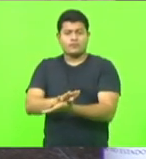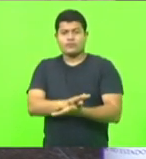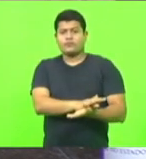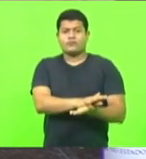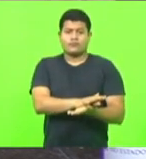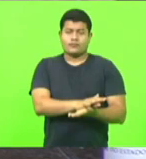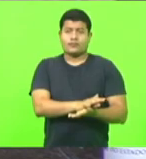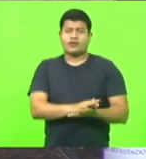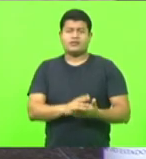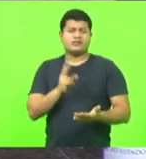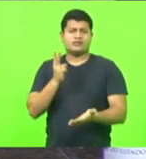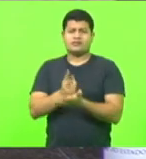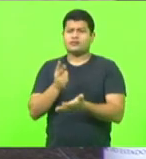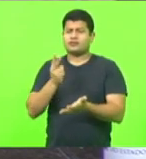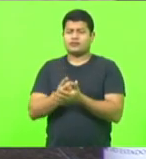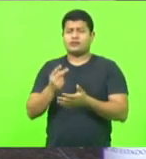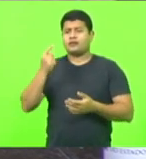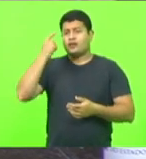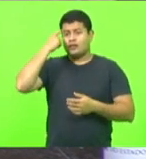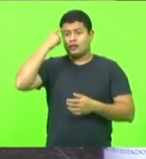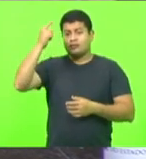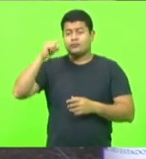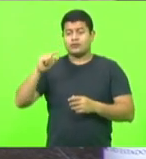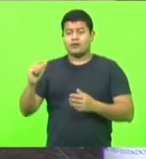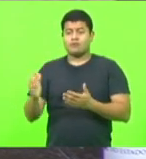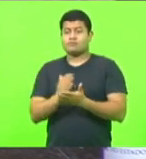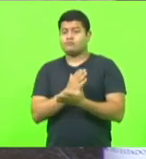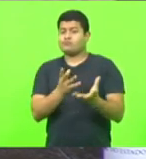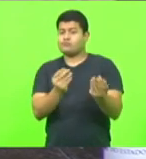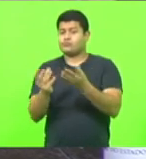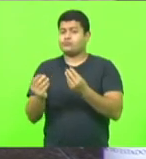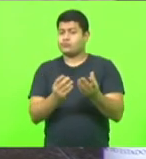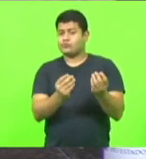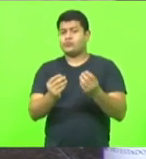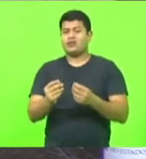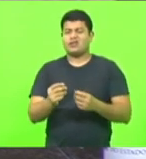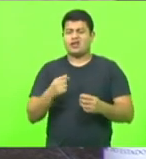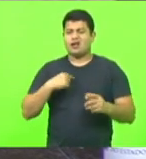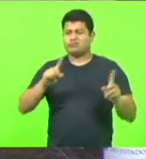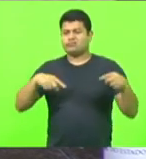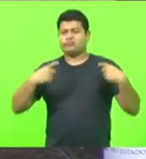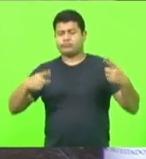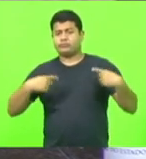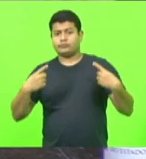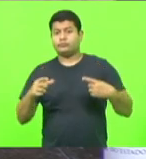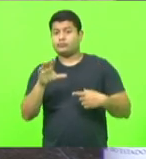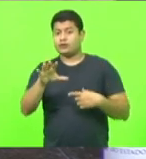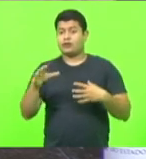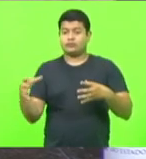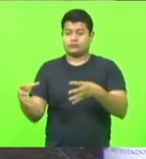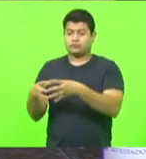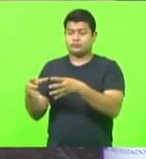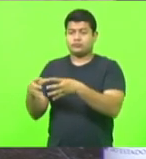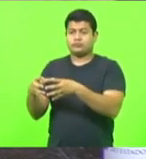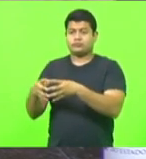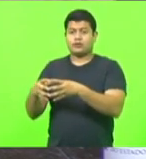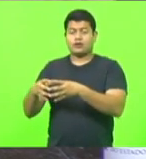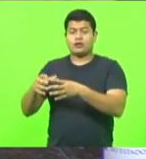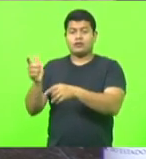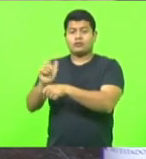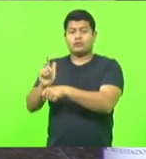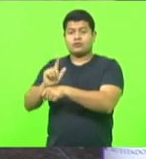que discordam, mas esses que estão comandando os nossos institutos, universidades federais,